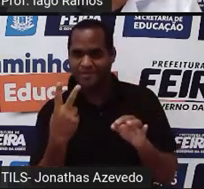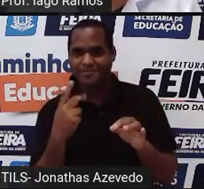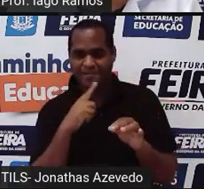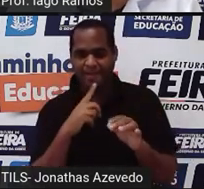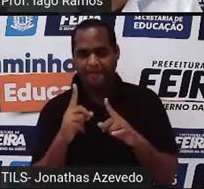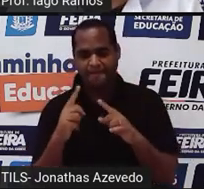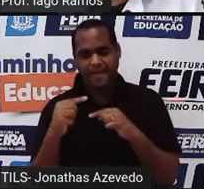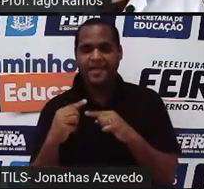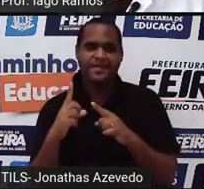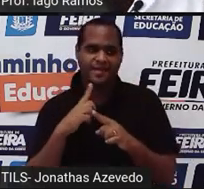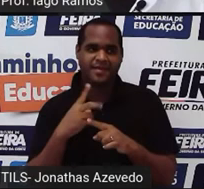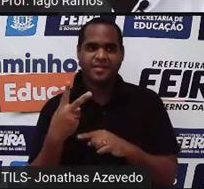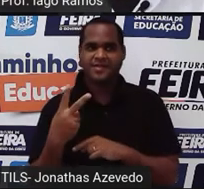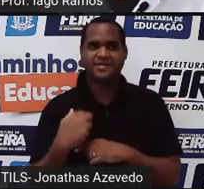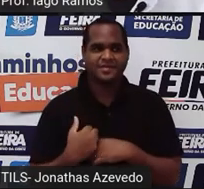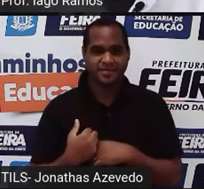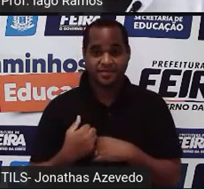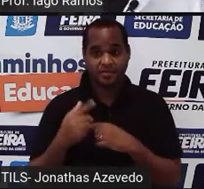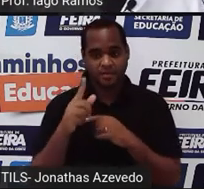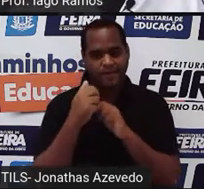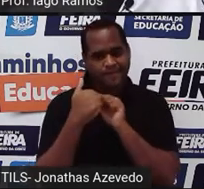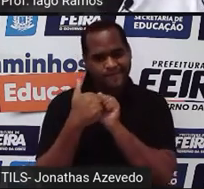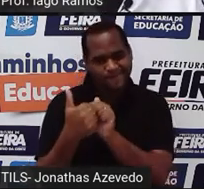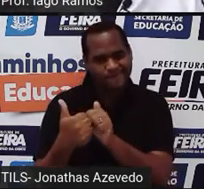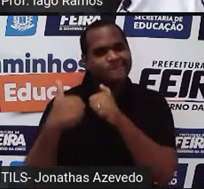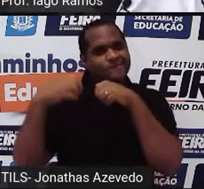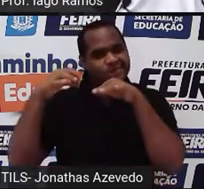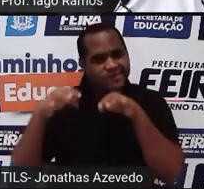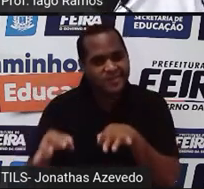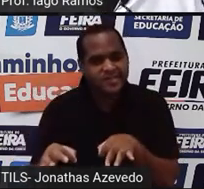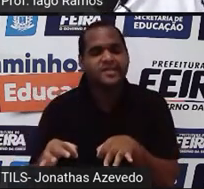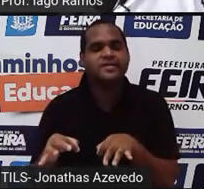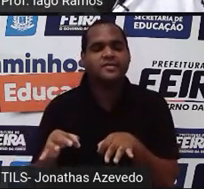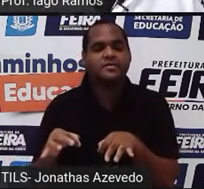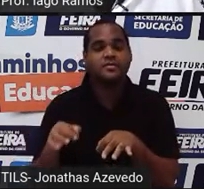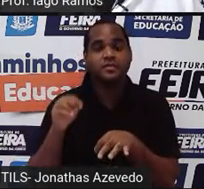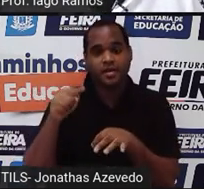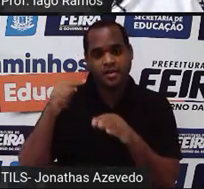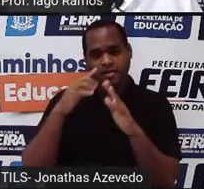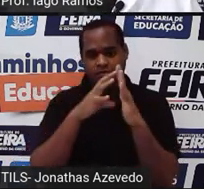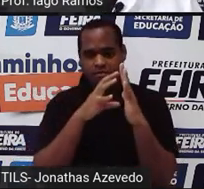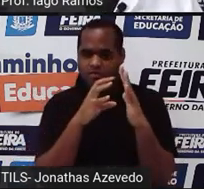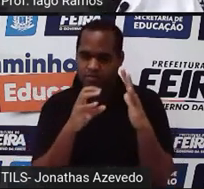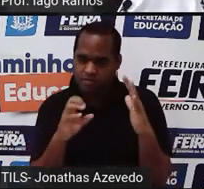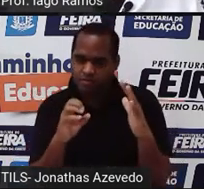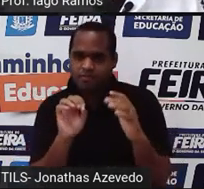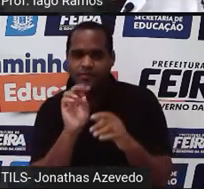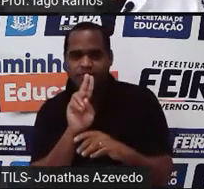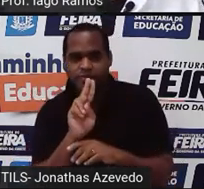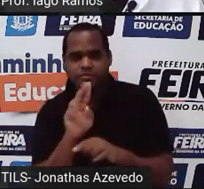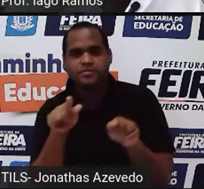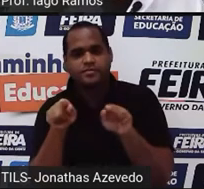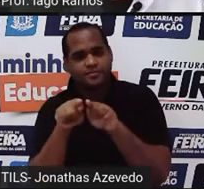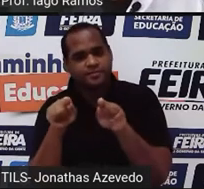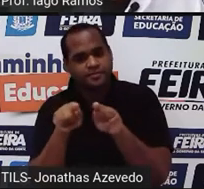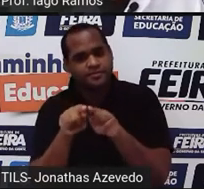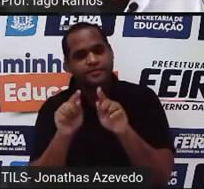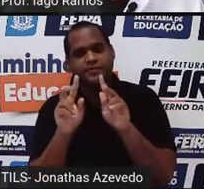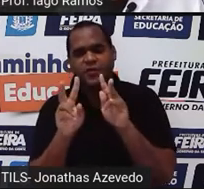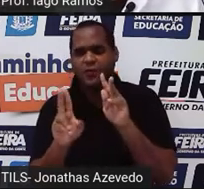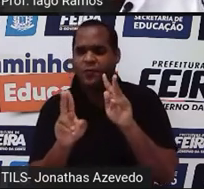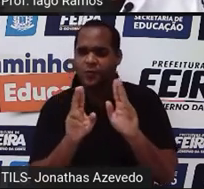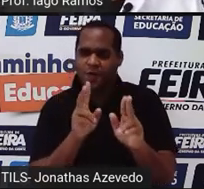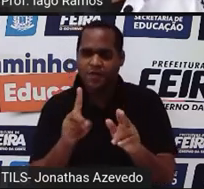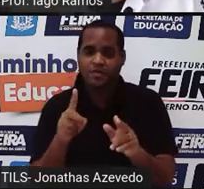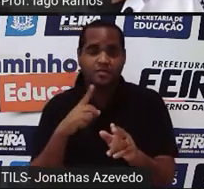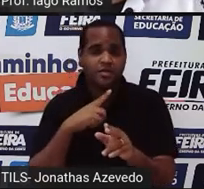quadrados. Então, acompanhando aí retinho, né, o reflexo desse ponto U também vai estar do mesmo